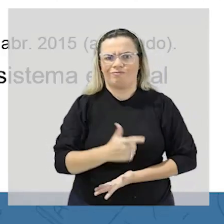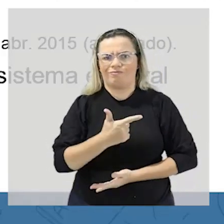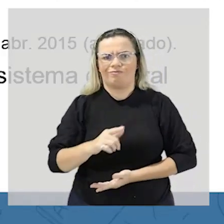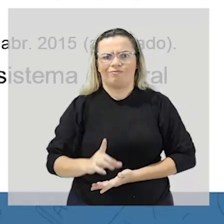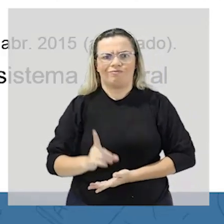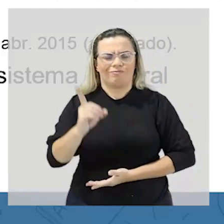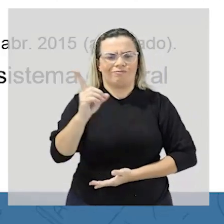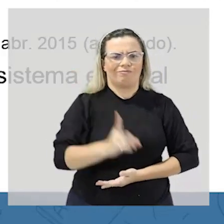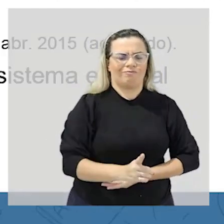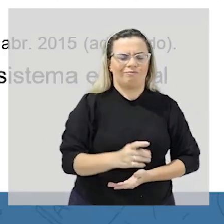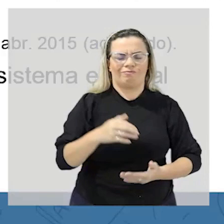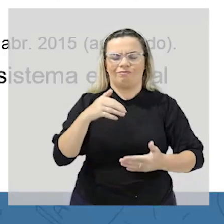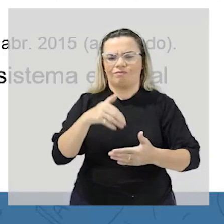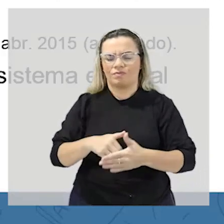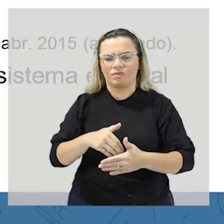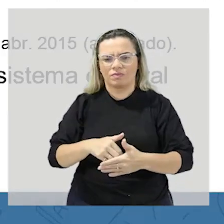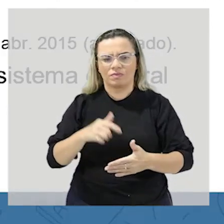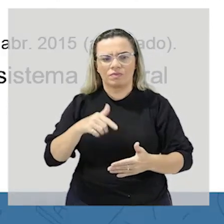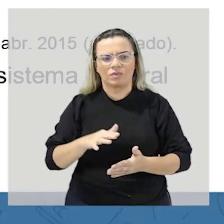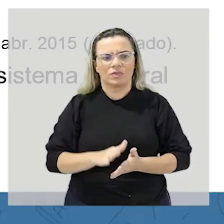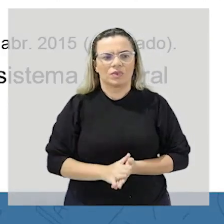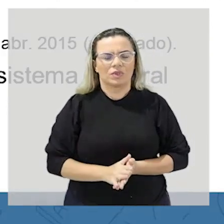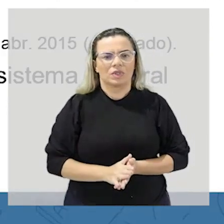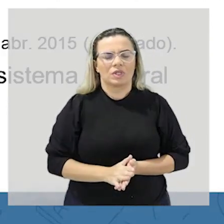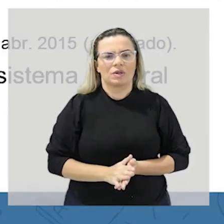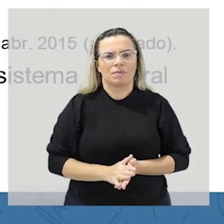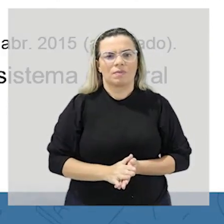voto, certo? E boa parte dos